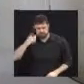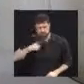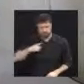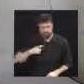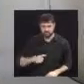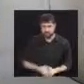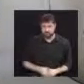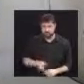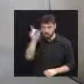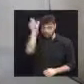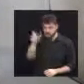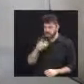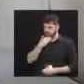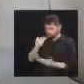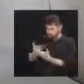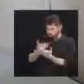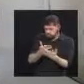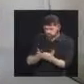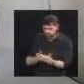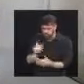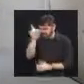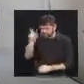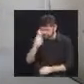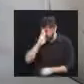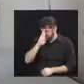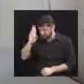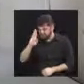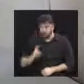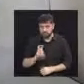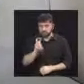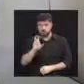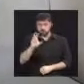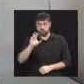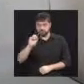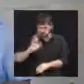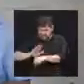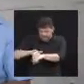porque ele é considerado um dos 50 maiores